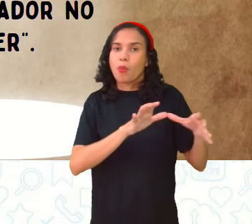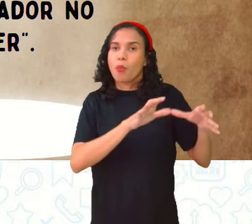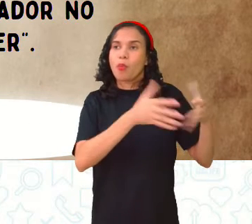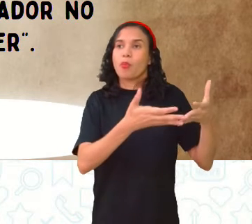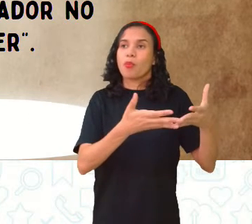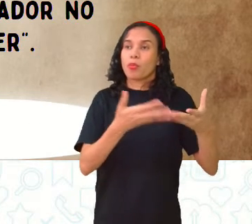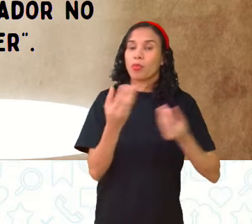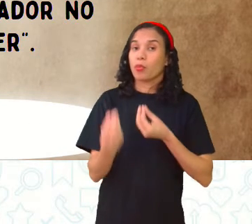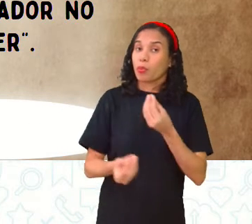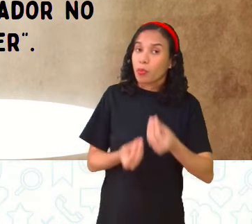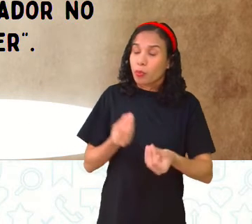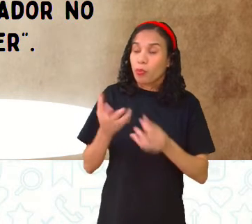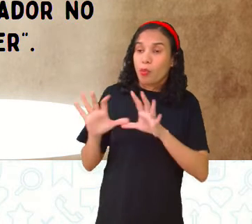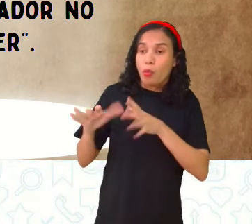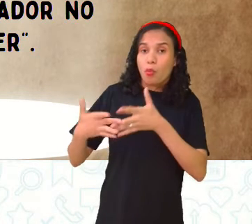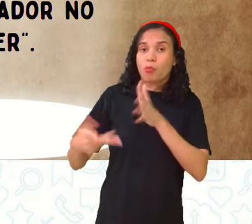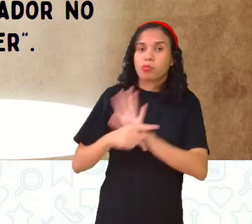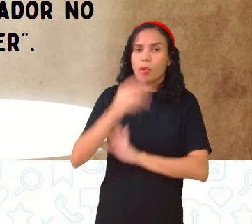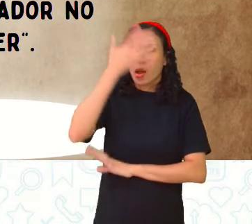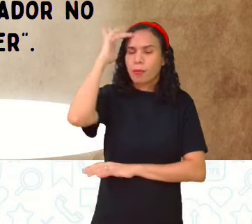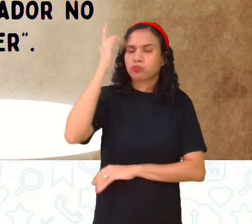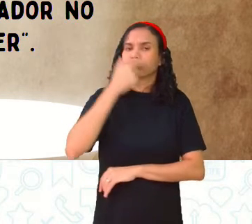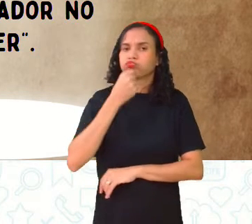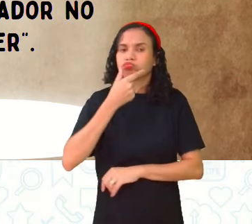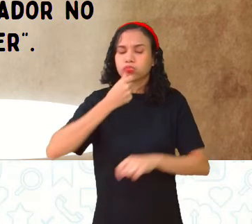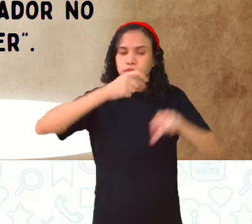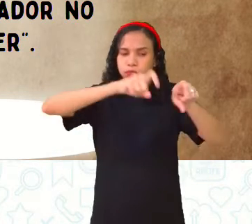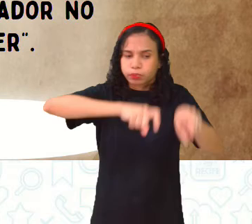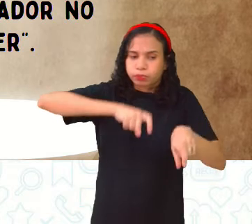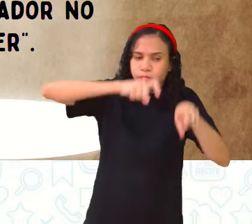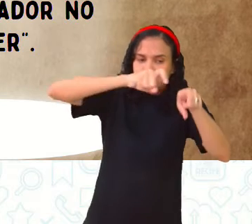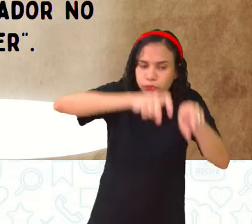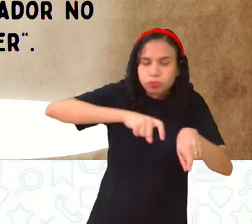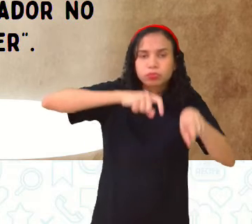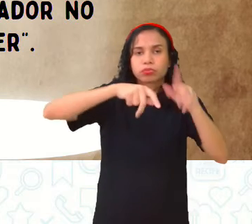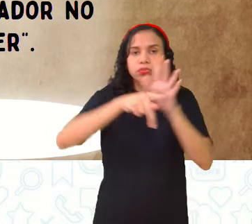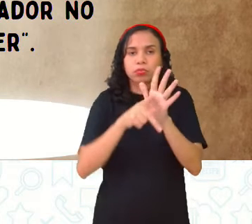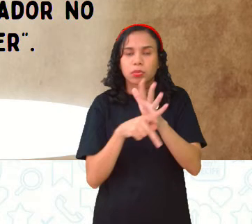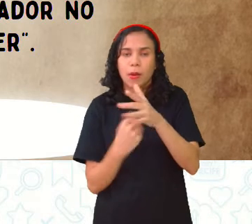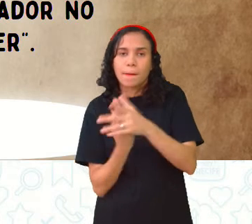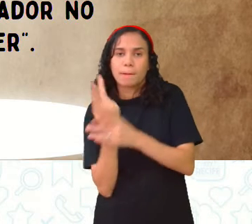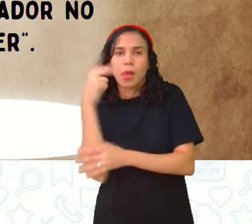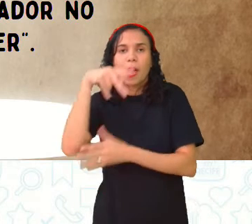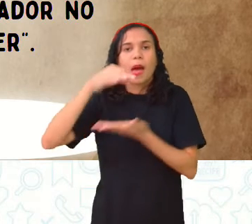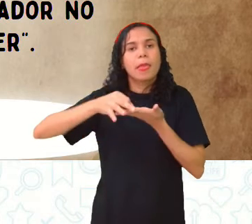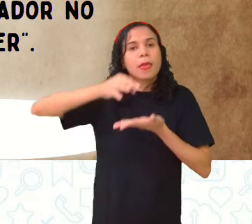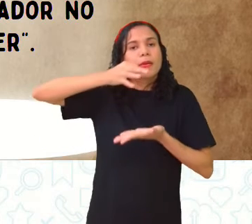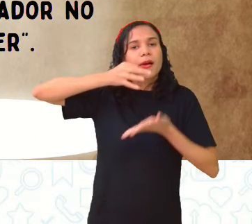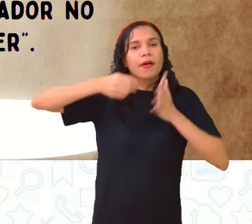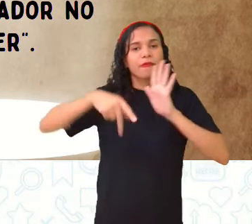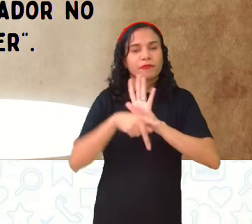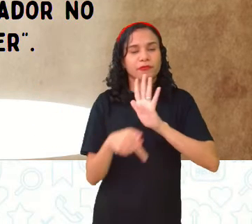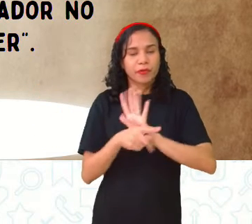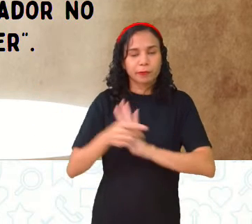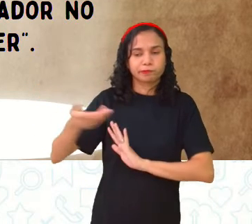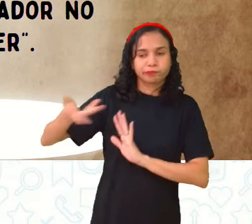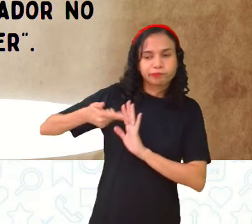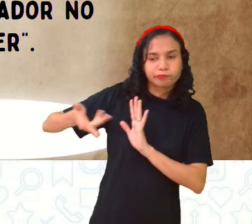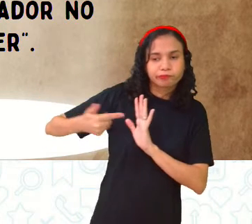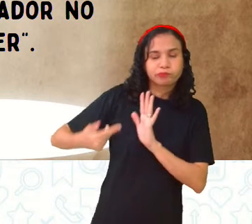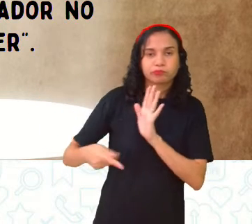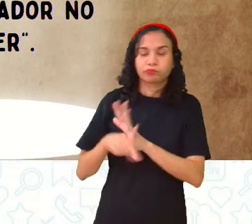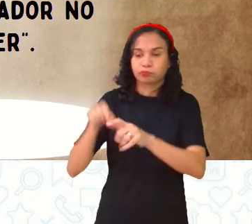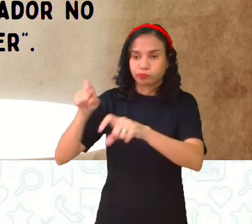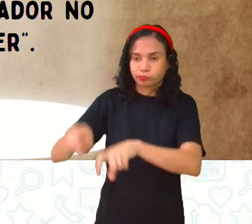que era o grupo dos fazendeiros, né, cafeicultores, né, dos grandes produtores